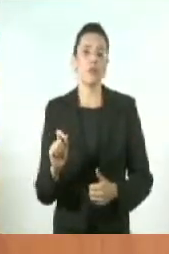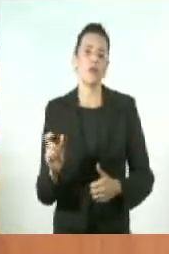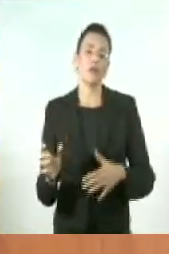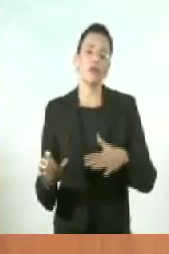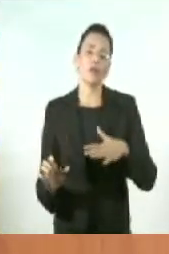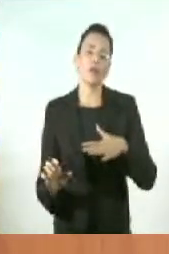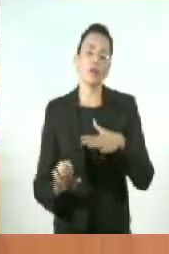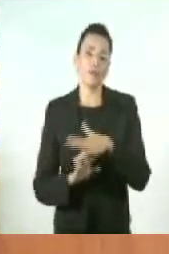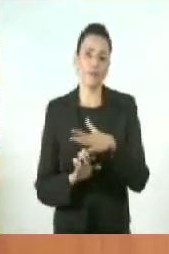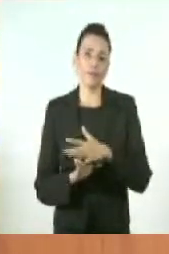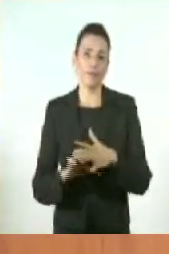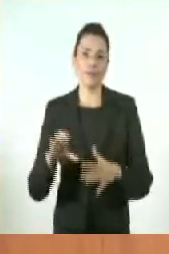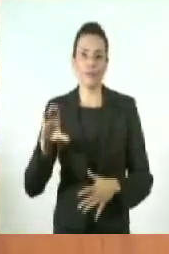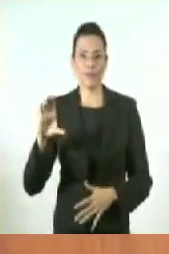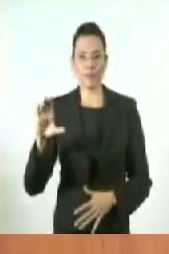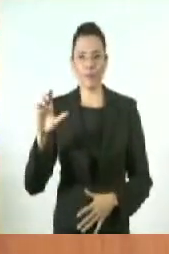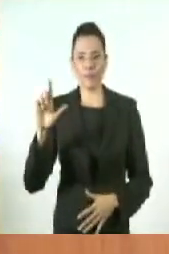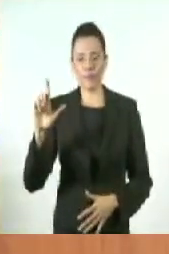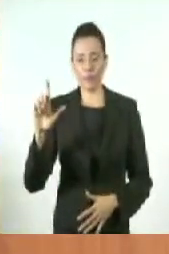Eu